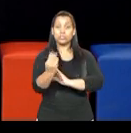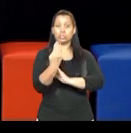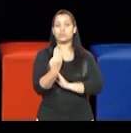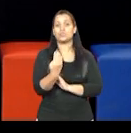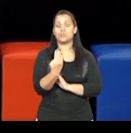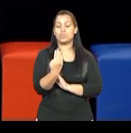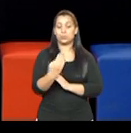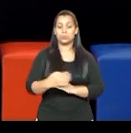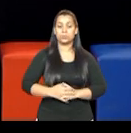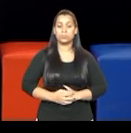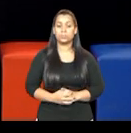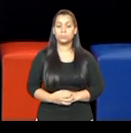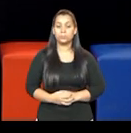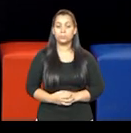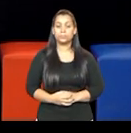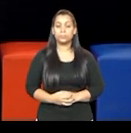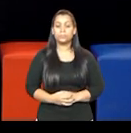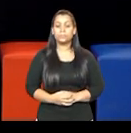gente.